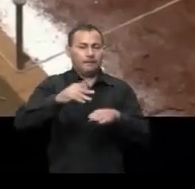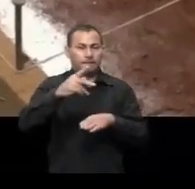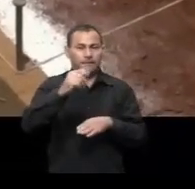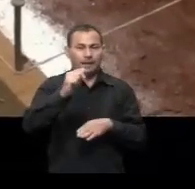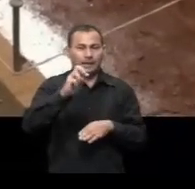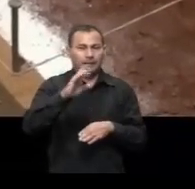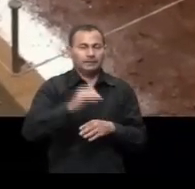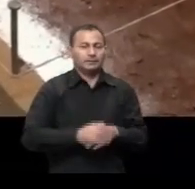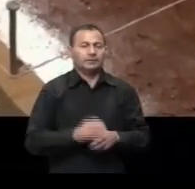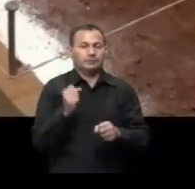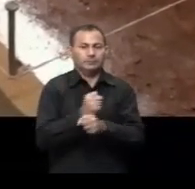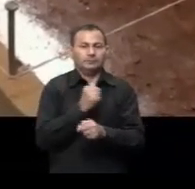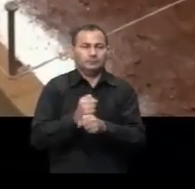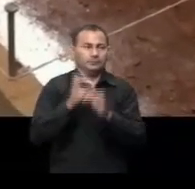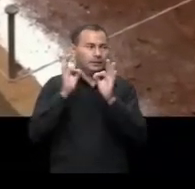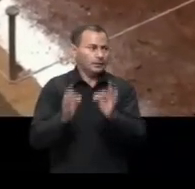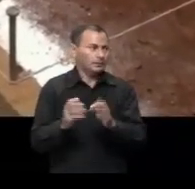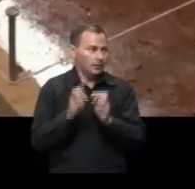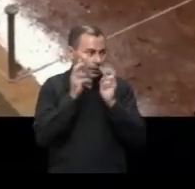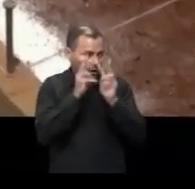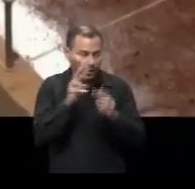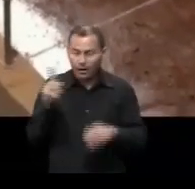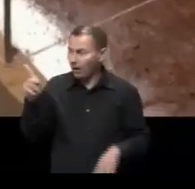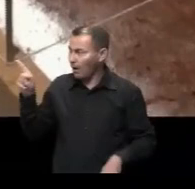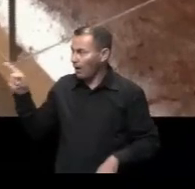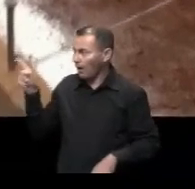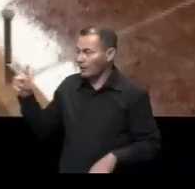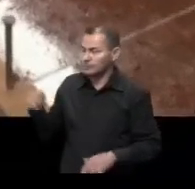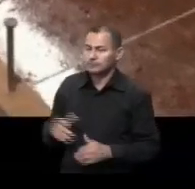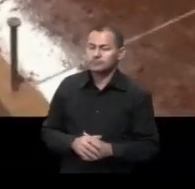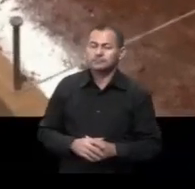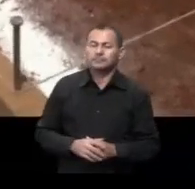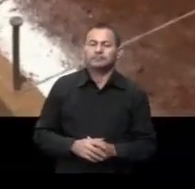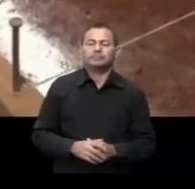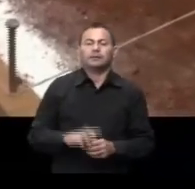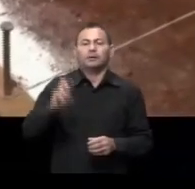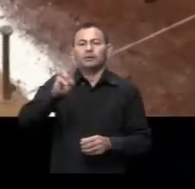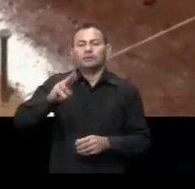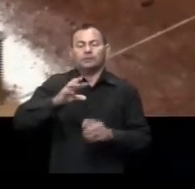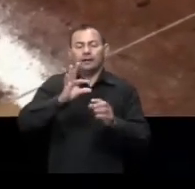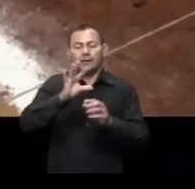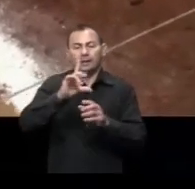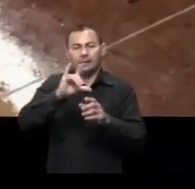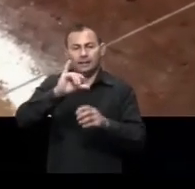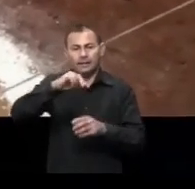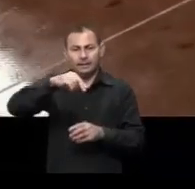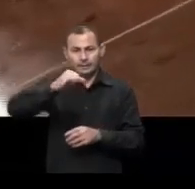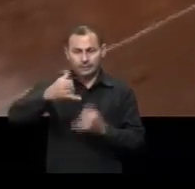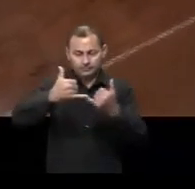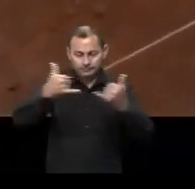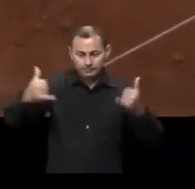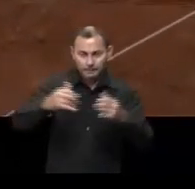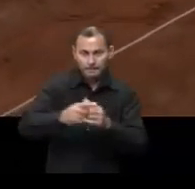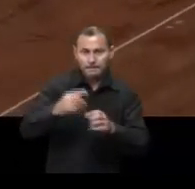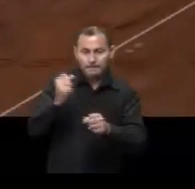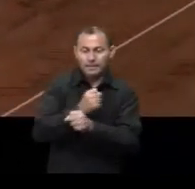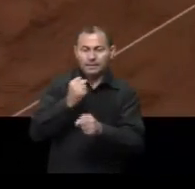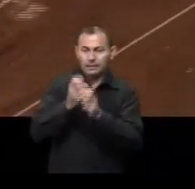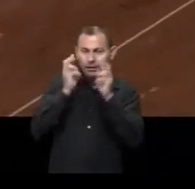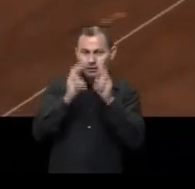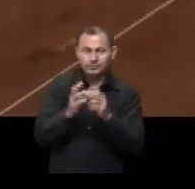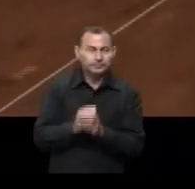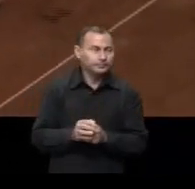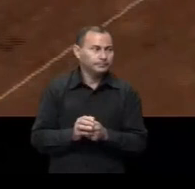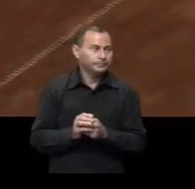parede, a face da alvenaria. Tudo bem? Então, ali a gente vê que ele usou uma linha de pedreiro, né? Olha lá, a